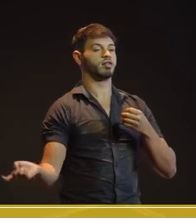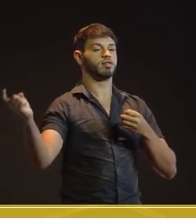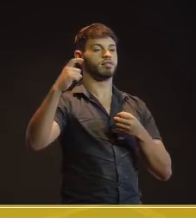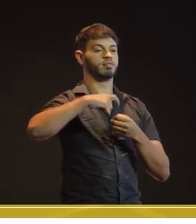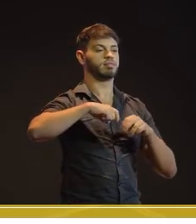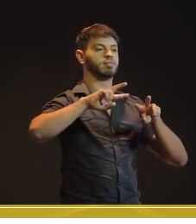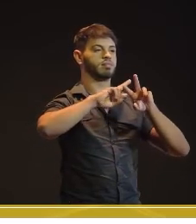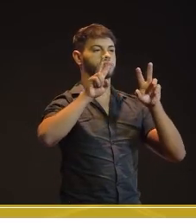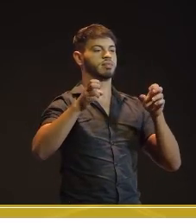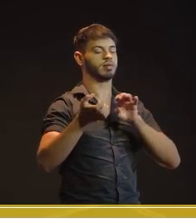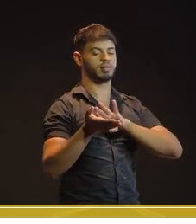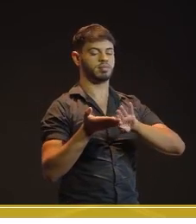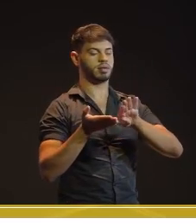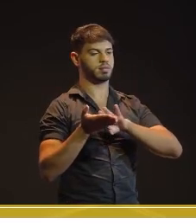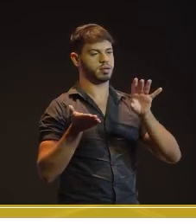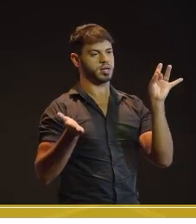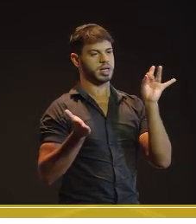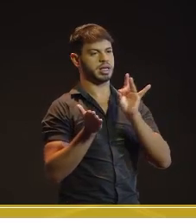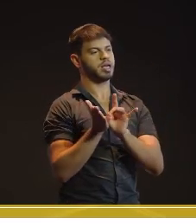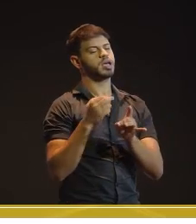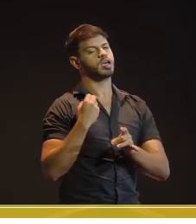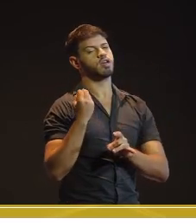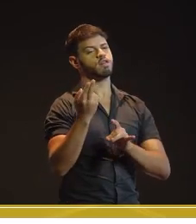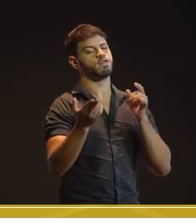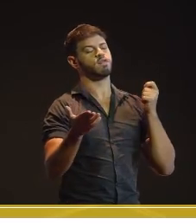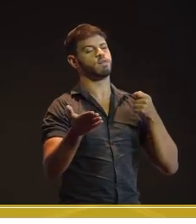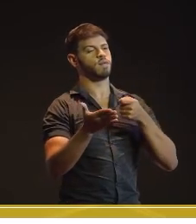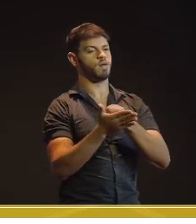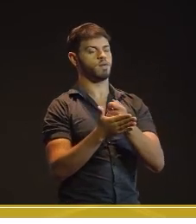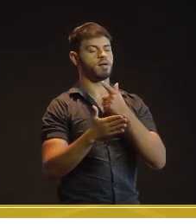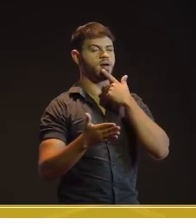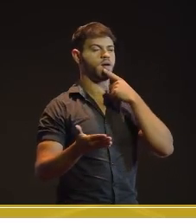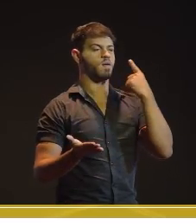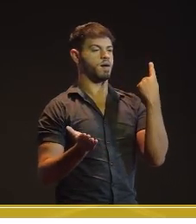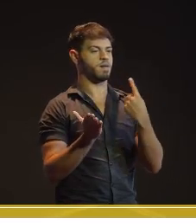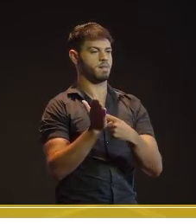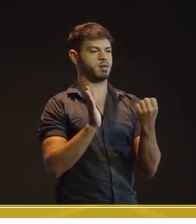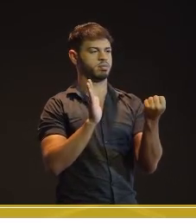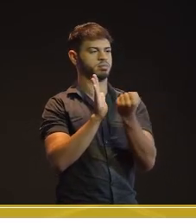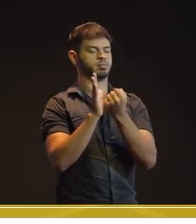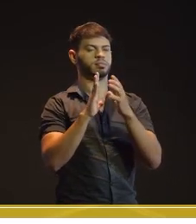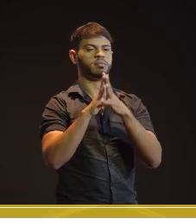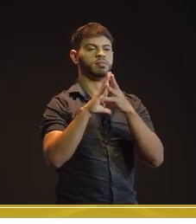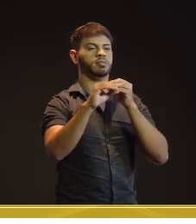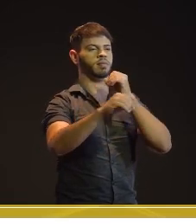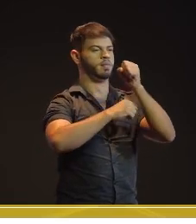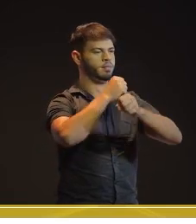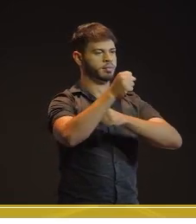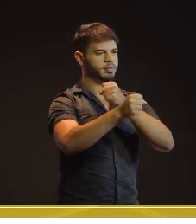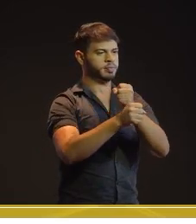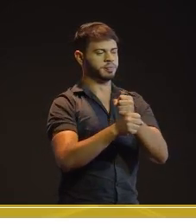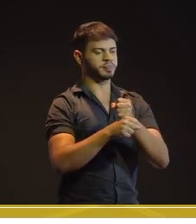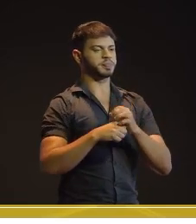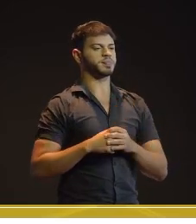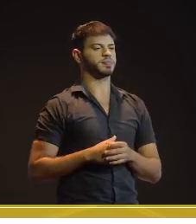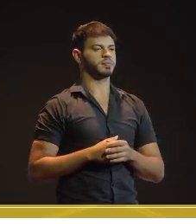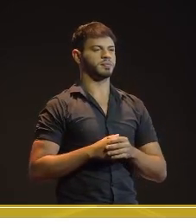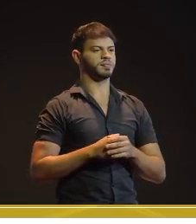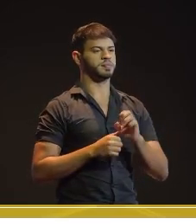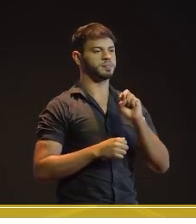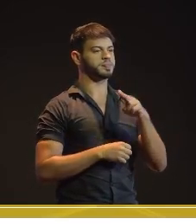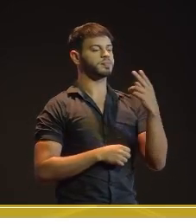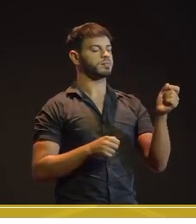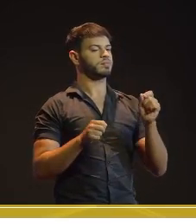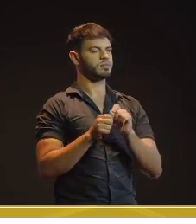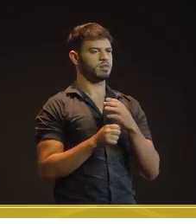tema bancabilidade mesmo. Vou comprar inversor de uma marca que veio para ir embora ano que vem? Faz